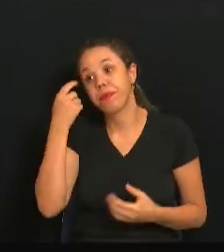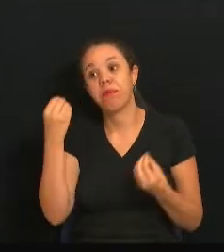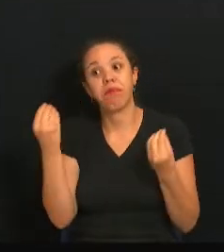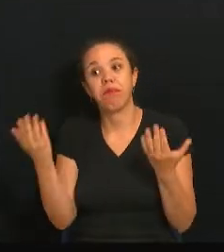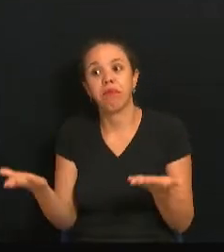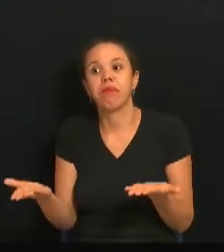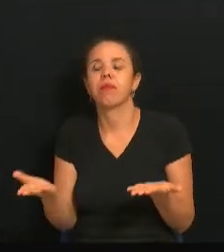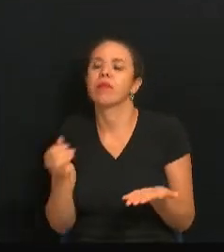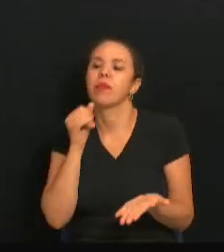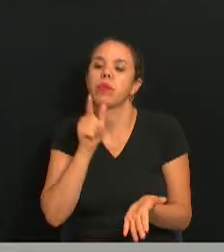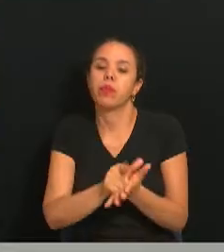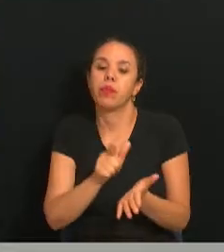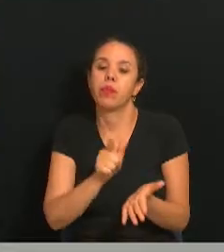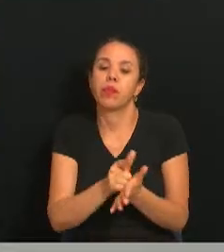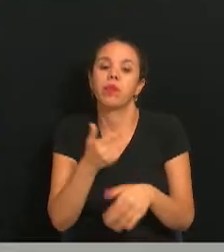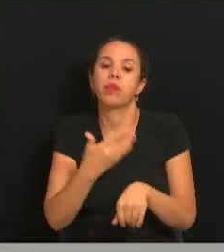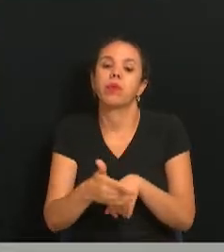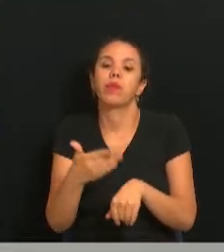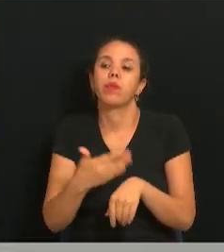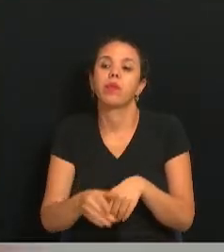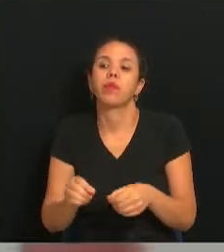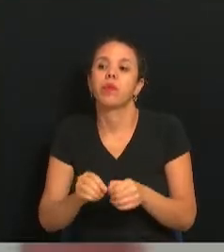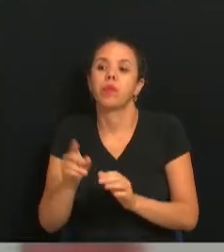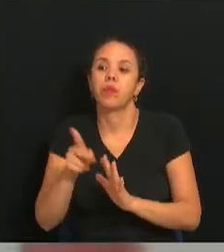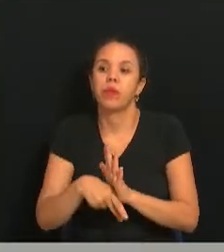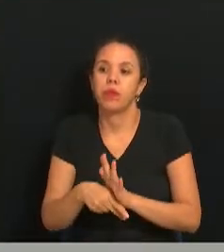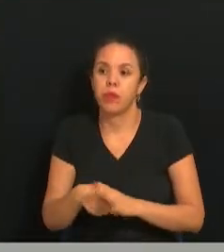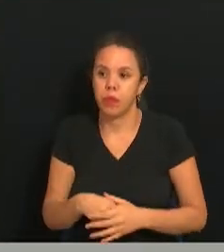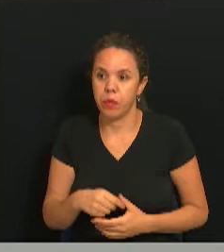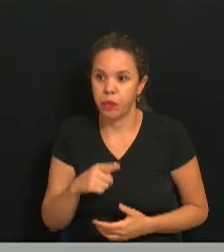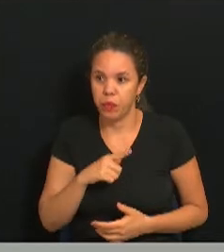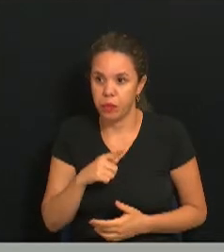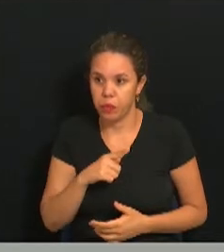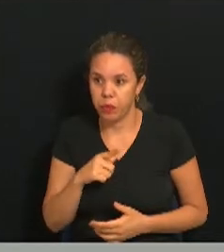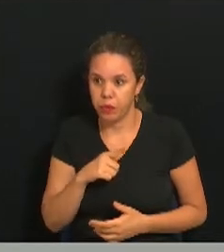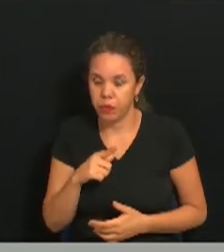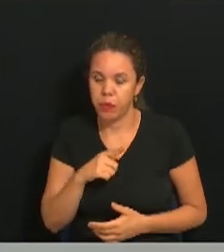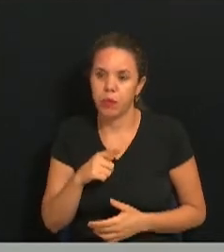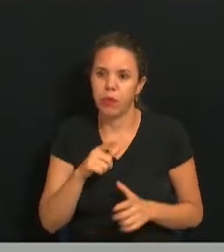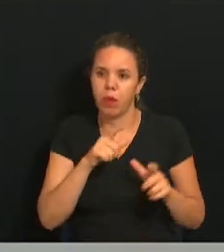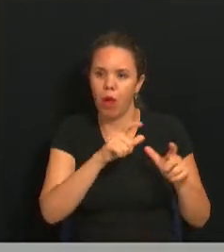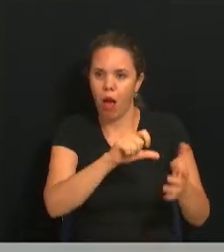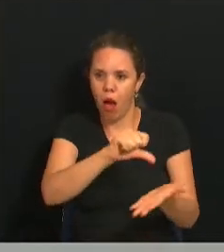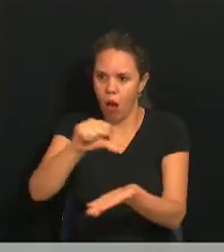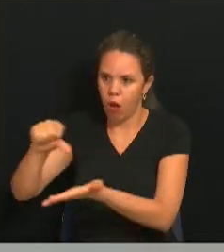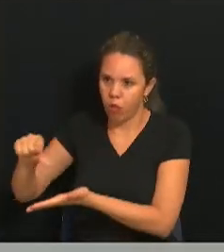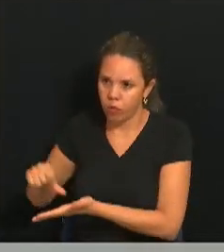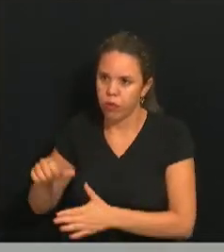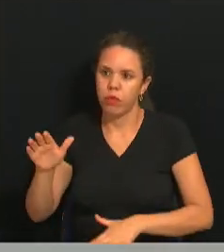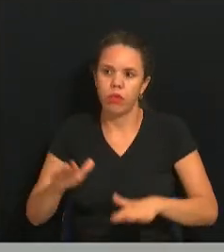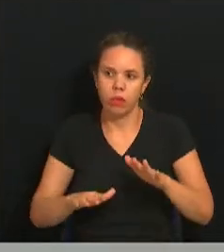sair do papel e executar alguns projetos. Eu tenho aí algumas áreas, alguns